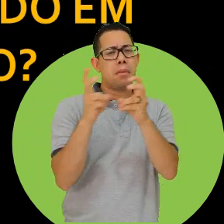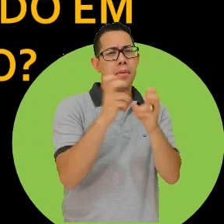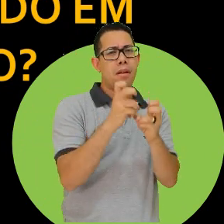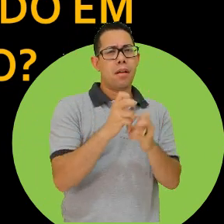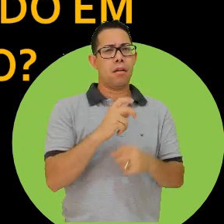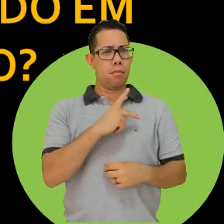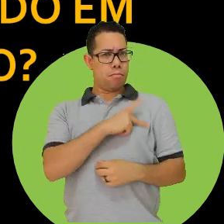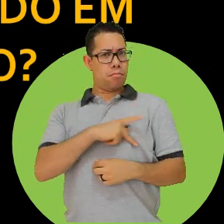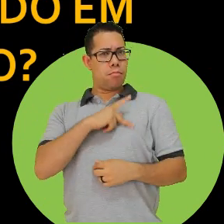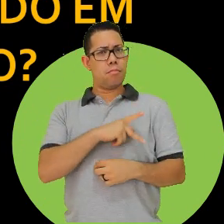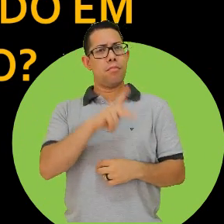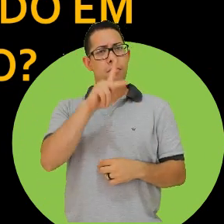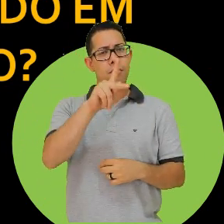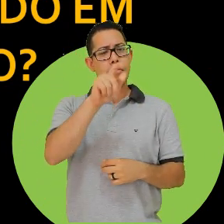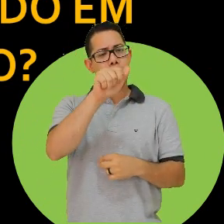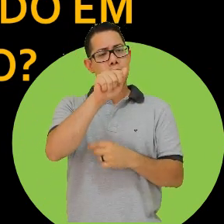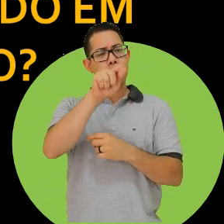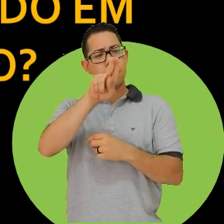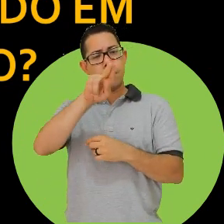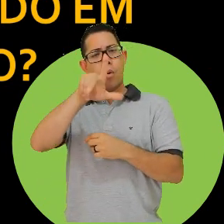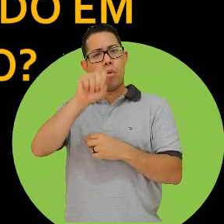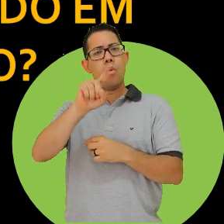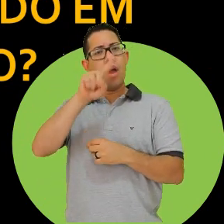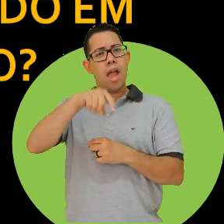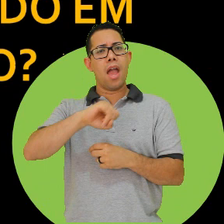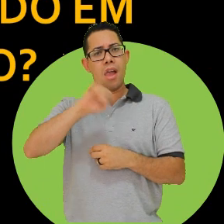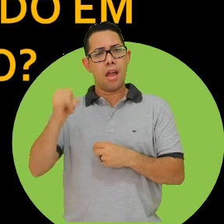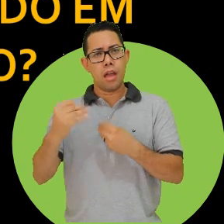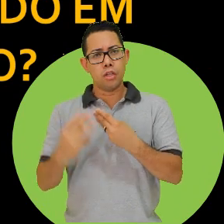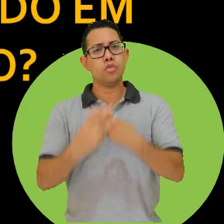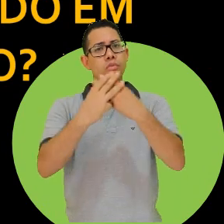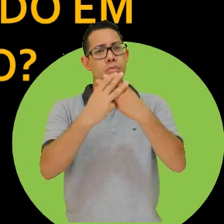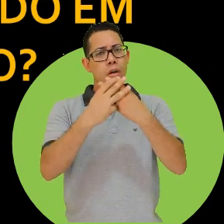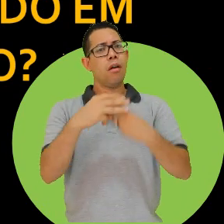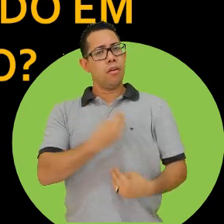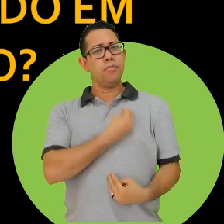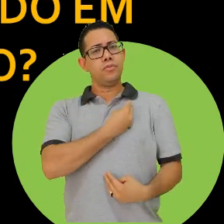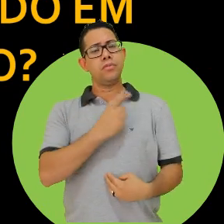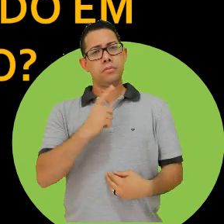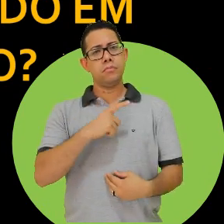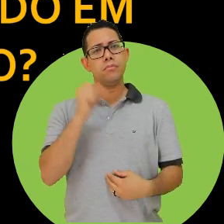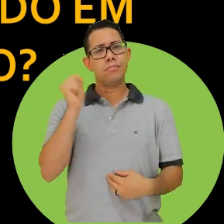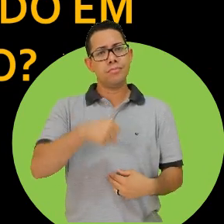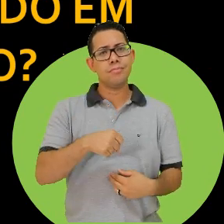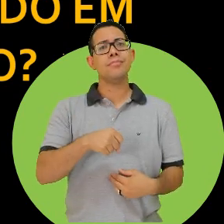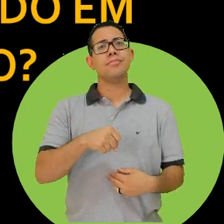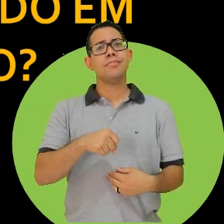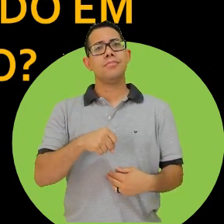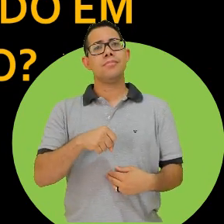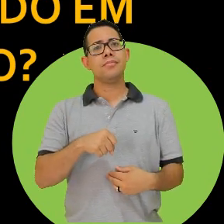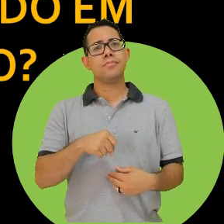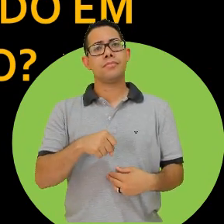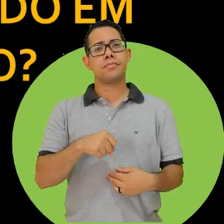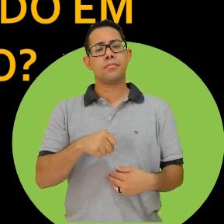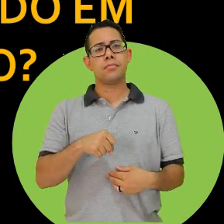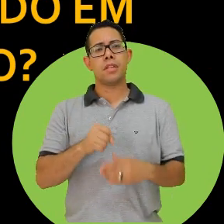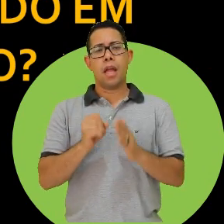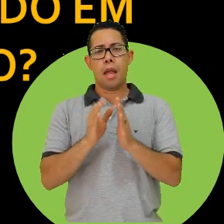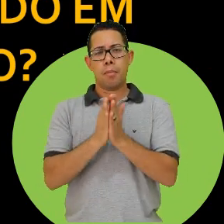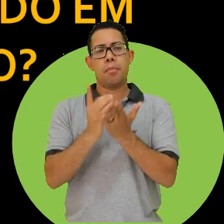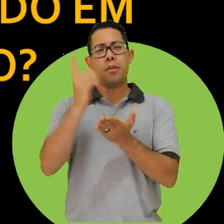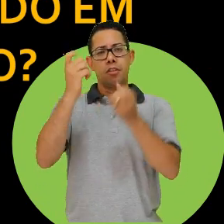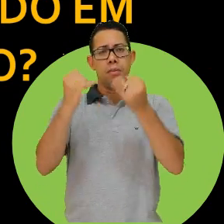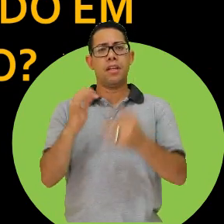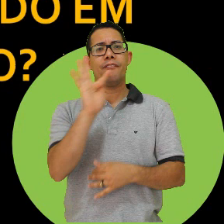que Paulo ele era judeu. Assim como ele também afirma em Filipenses, ele era hebreu